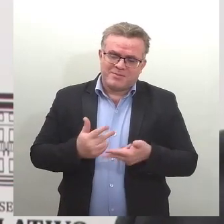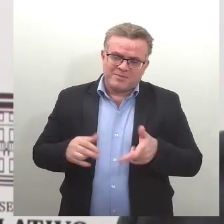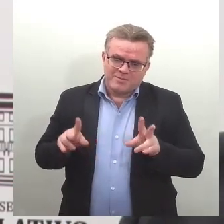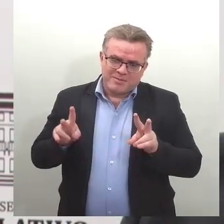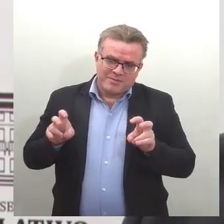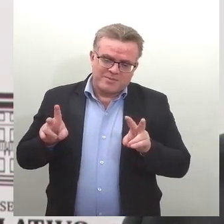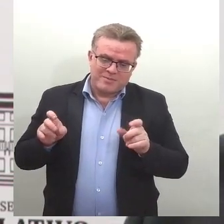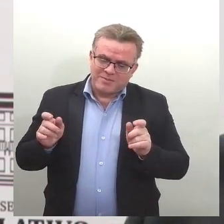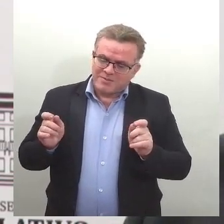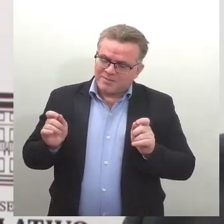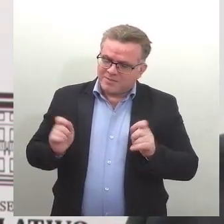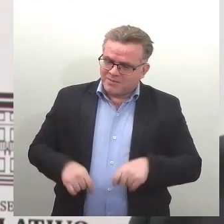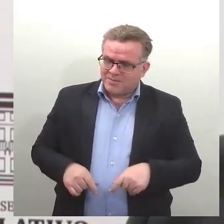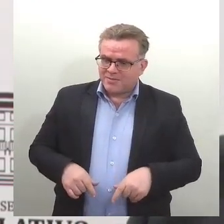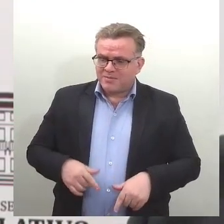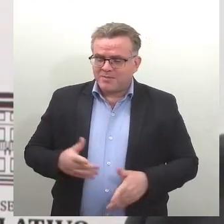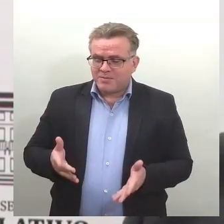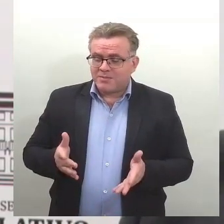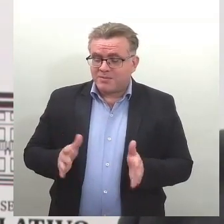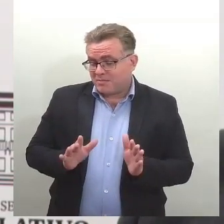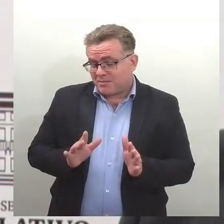mas